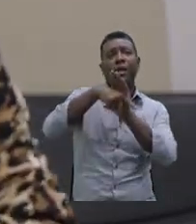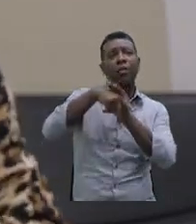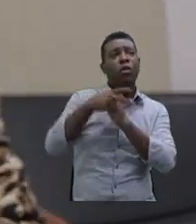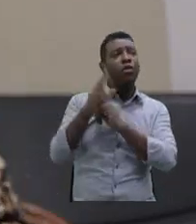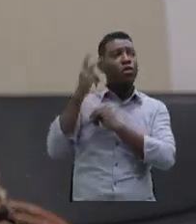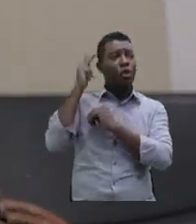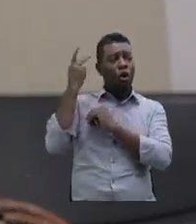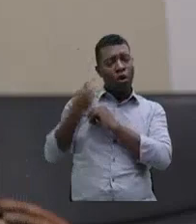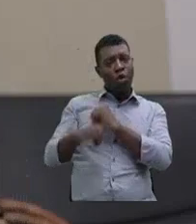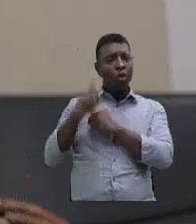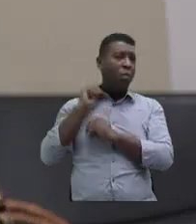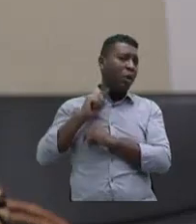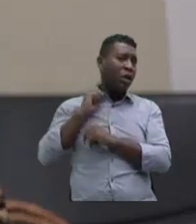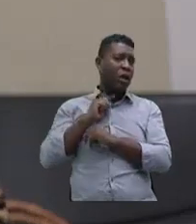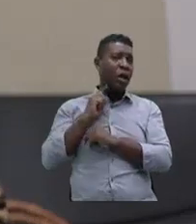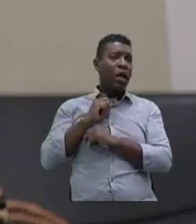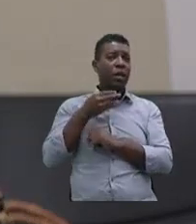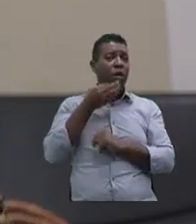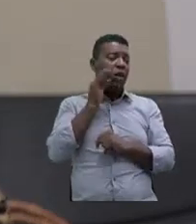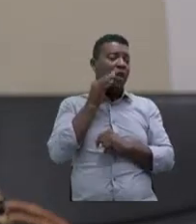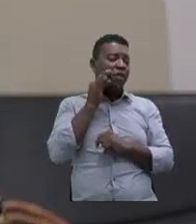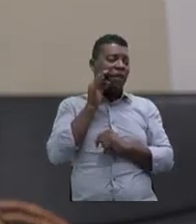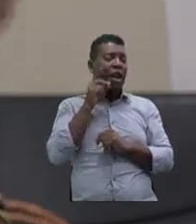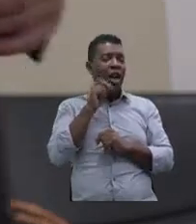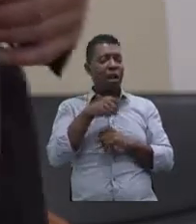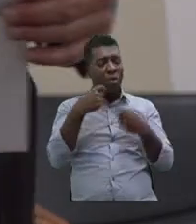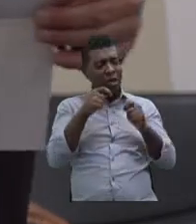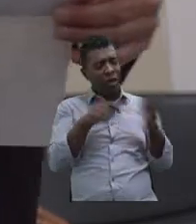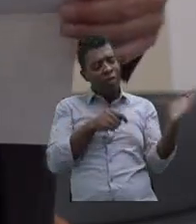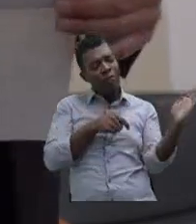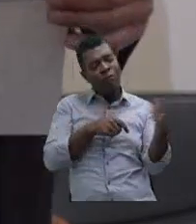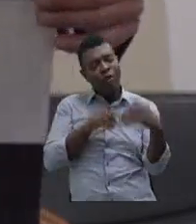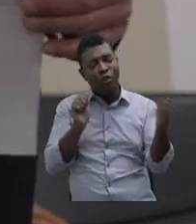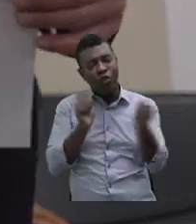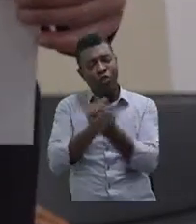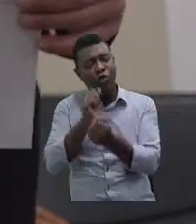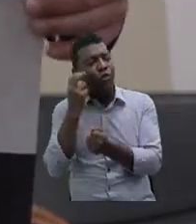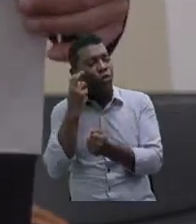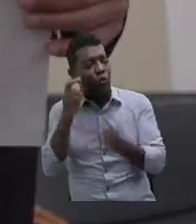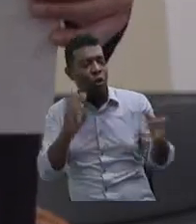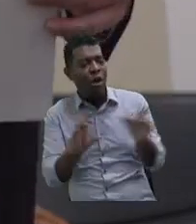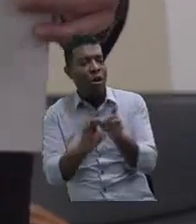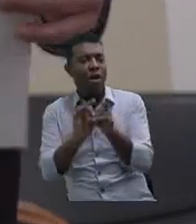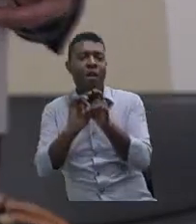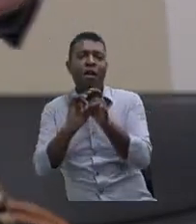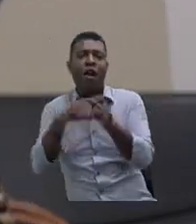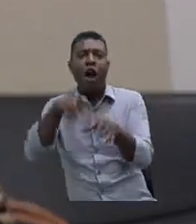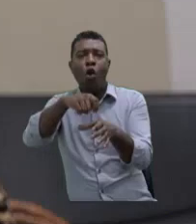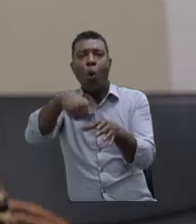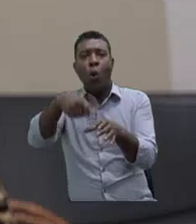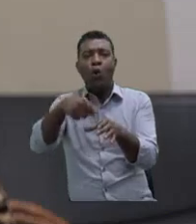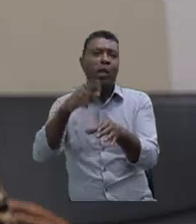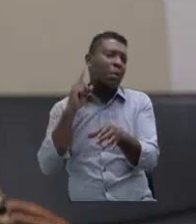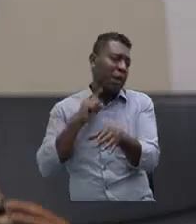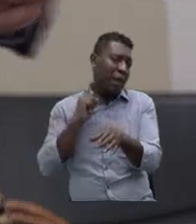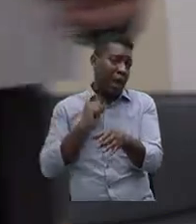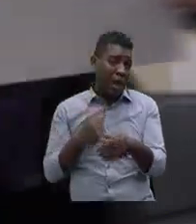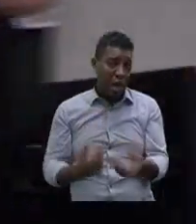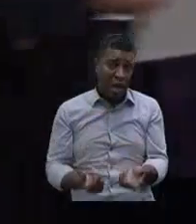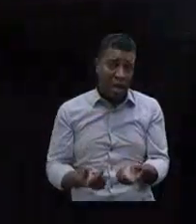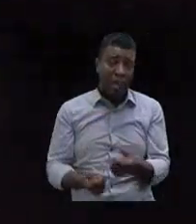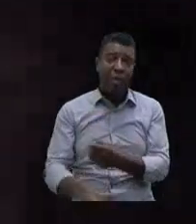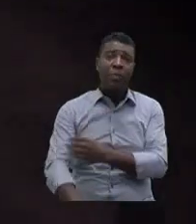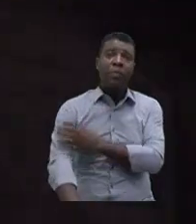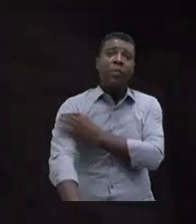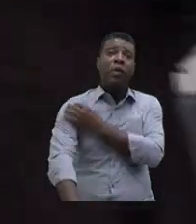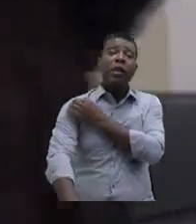extremamente qualificado para trazer ele para o lugar da cultura, vinculando-o à cozinha mineira como uma tradição nossa, nós precisamos falar